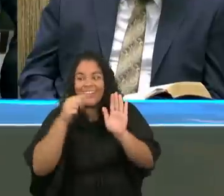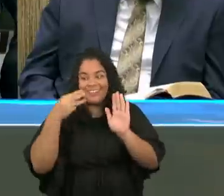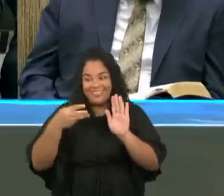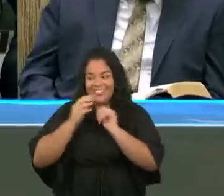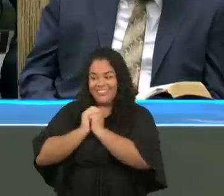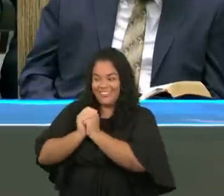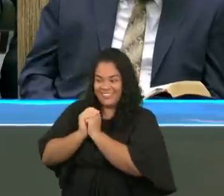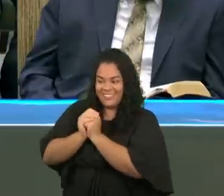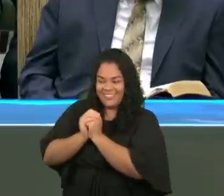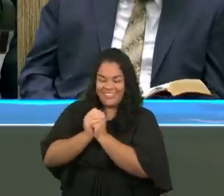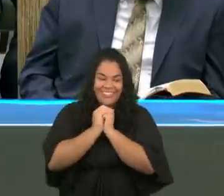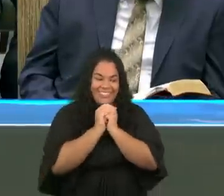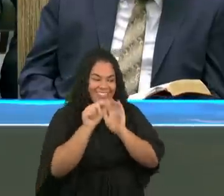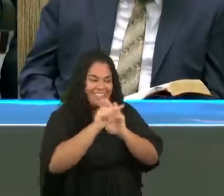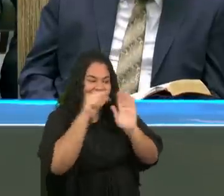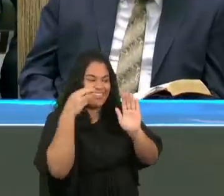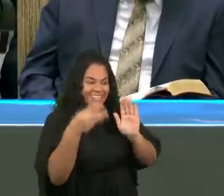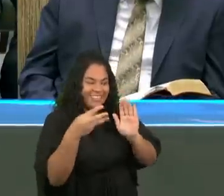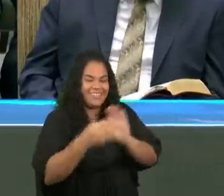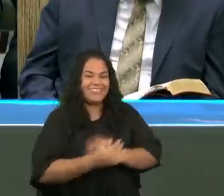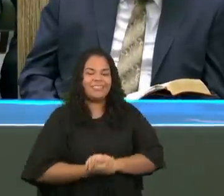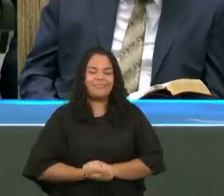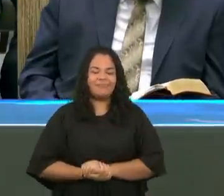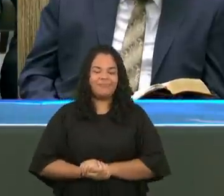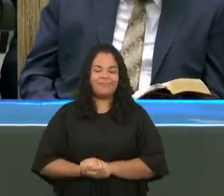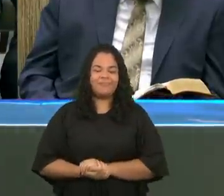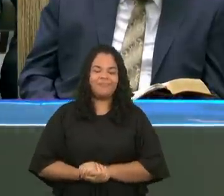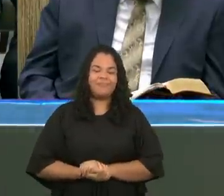3? Vamos lá? 1, 2, 3.